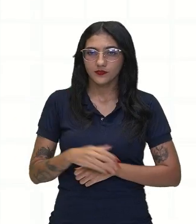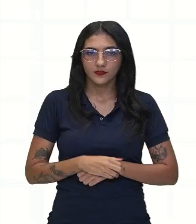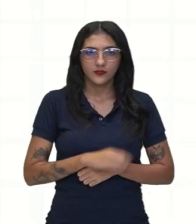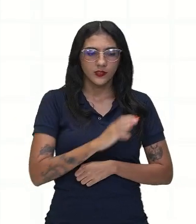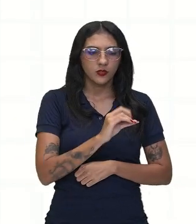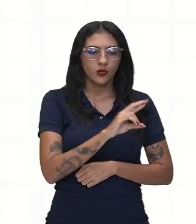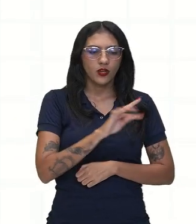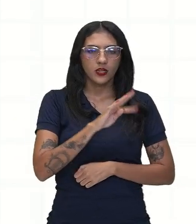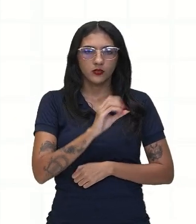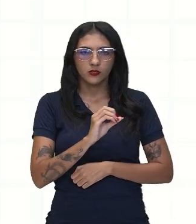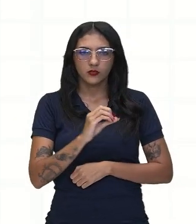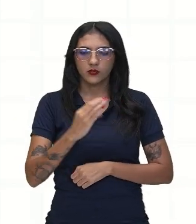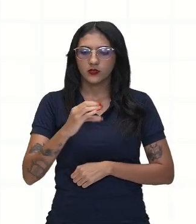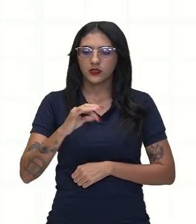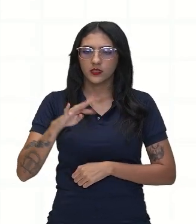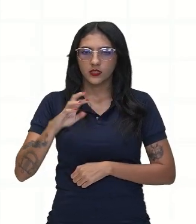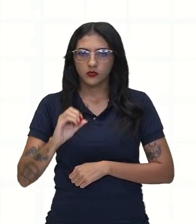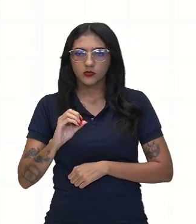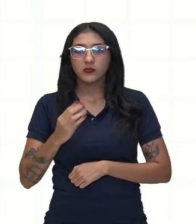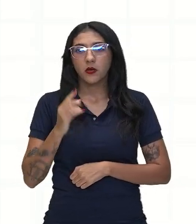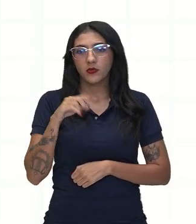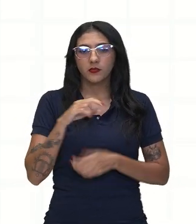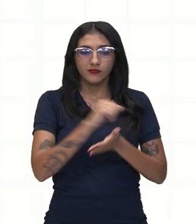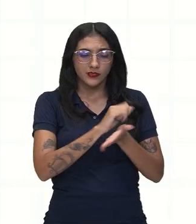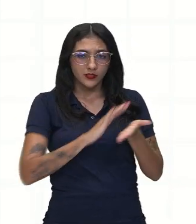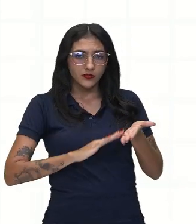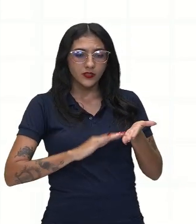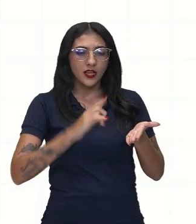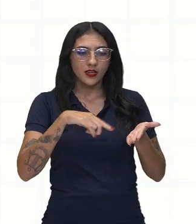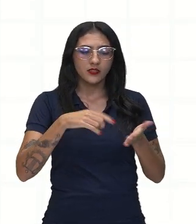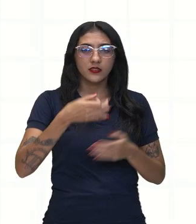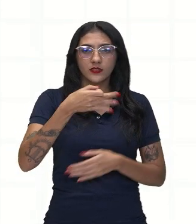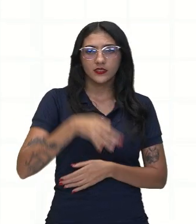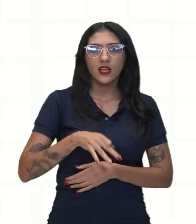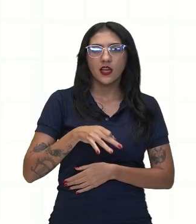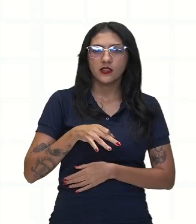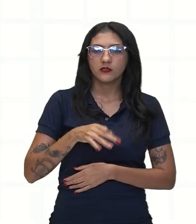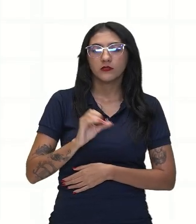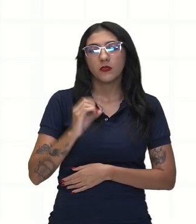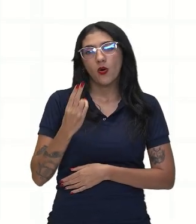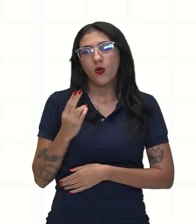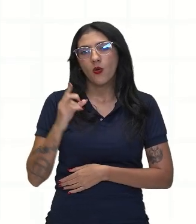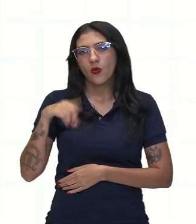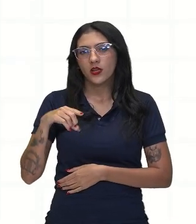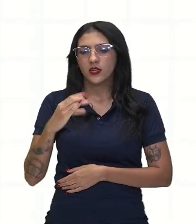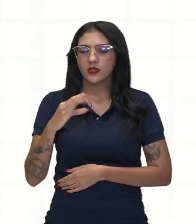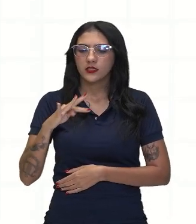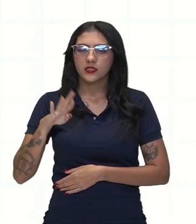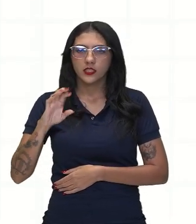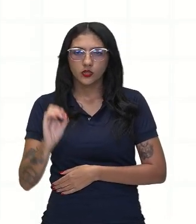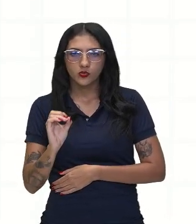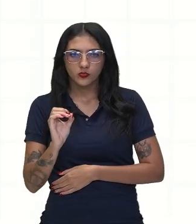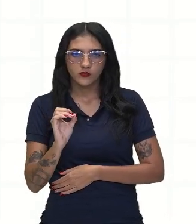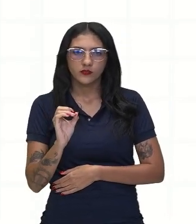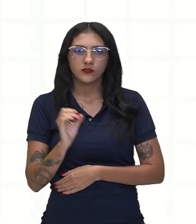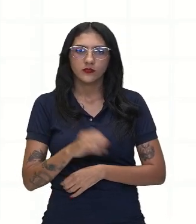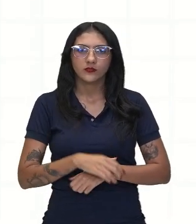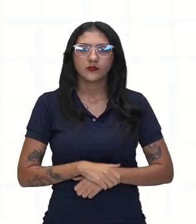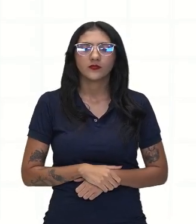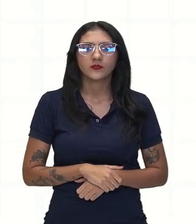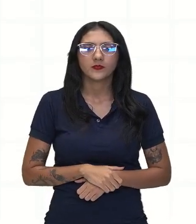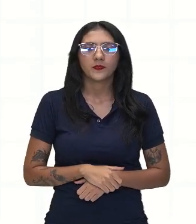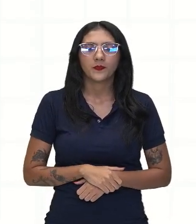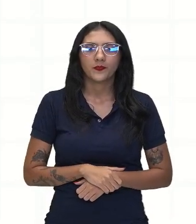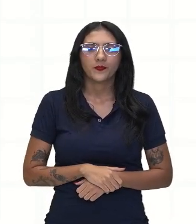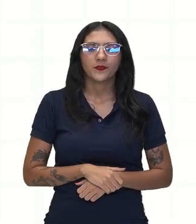O exercício estava correto, o exercício estava certo, né? Então, olha só, um exemplo